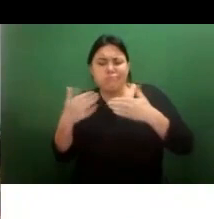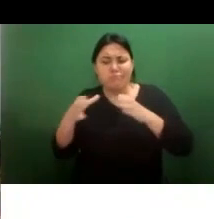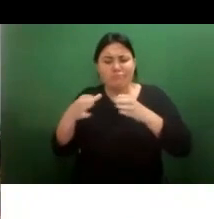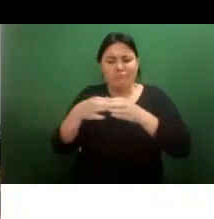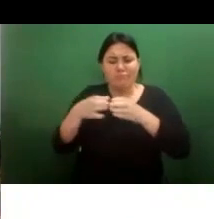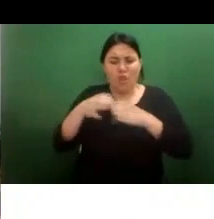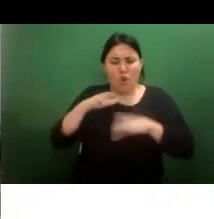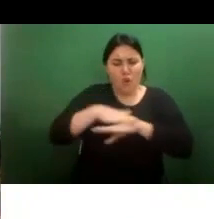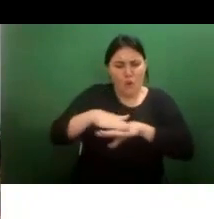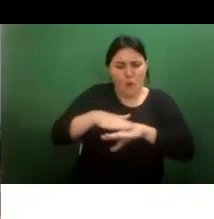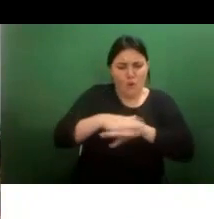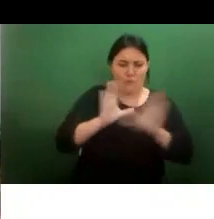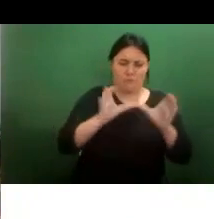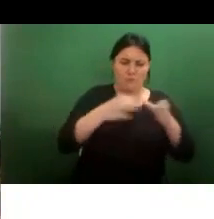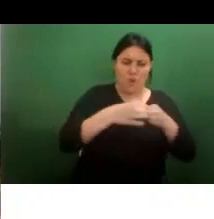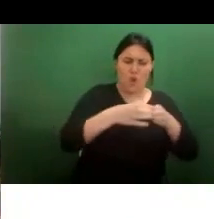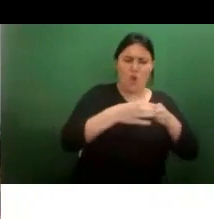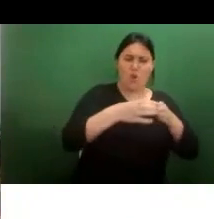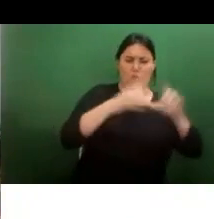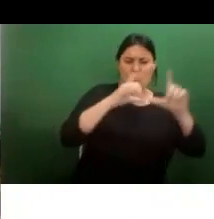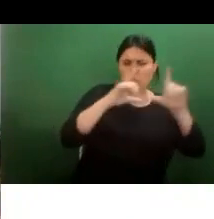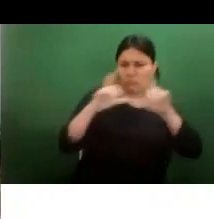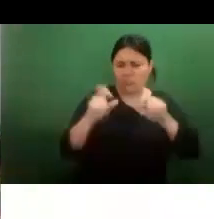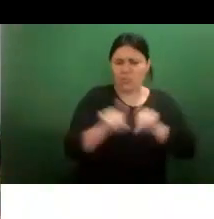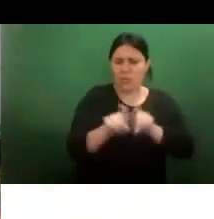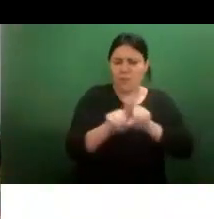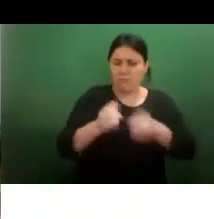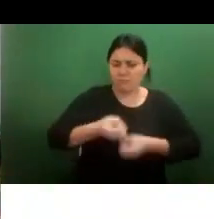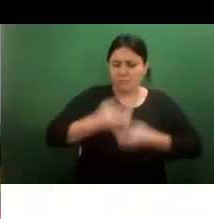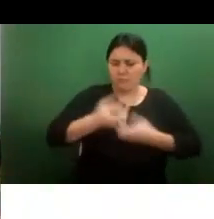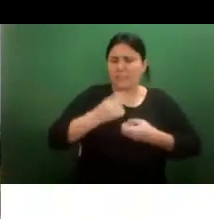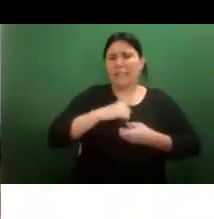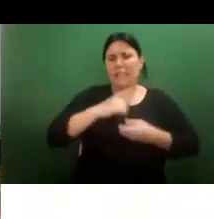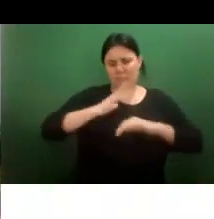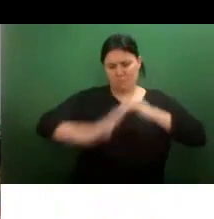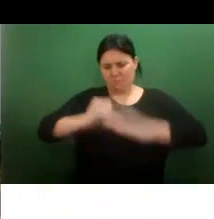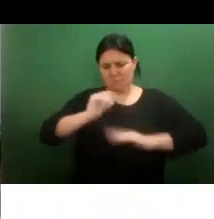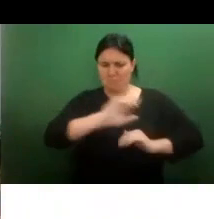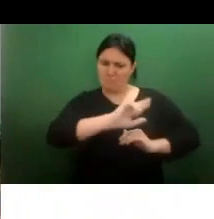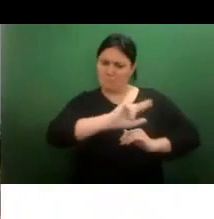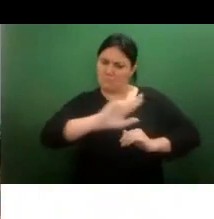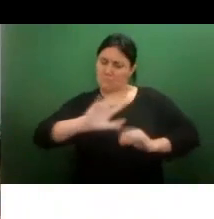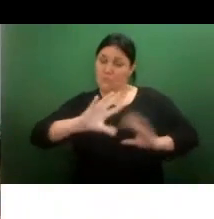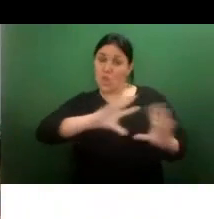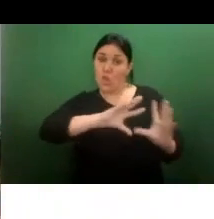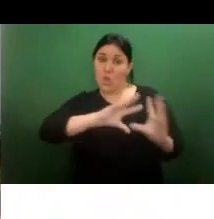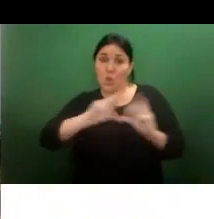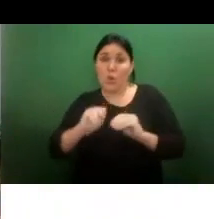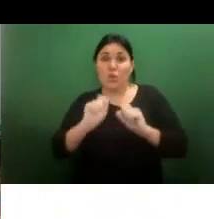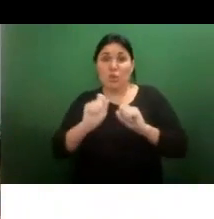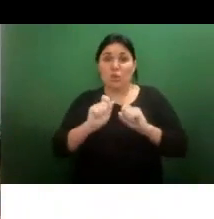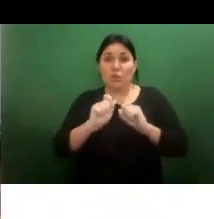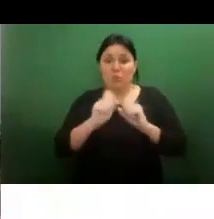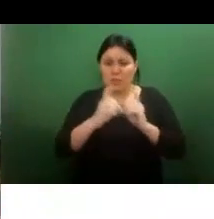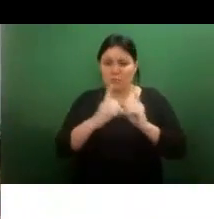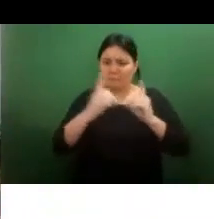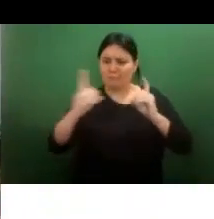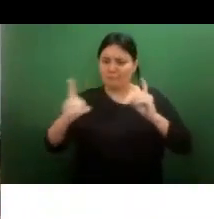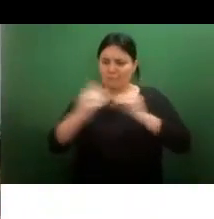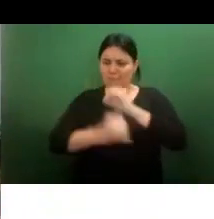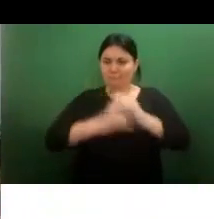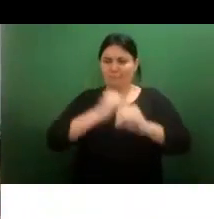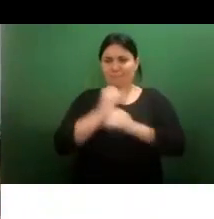fotografias, poesias para ouvir, entre várias outras ações, todas online. Nas palavras da nossa pró-reitora,